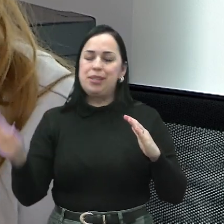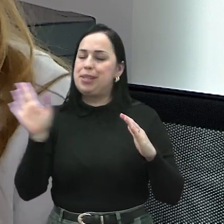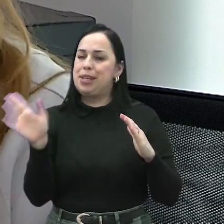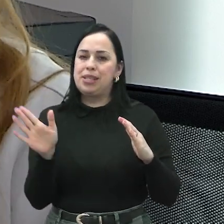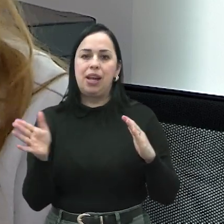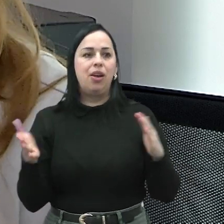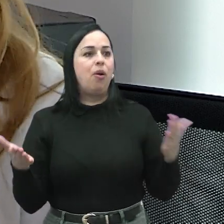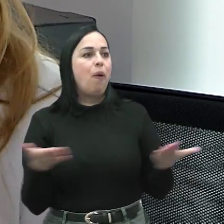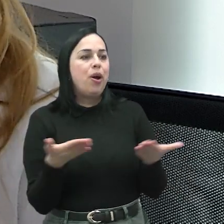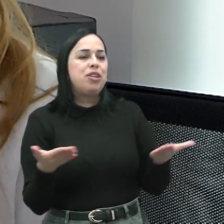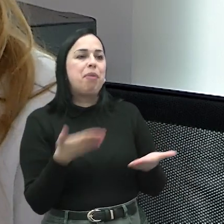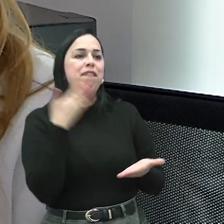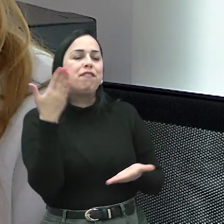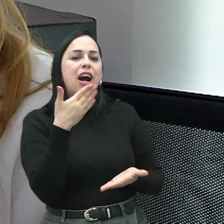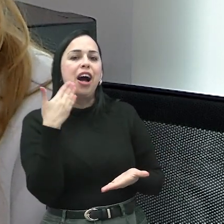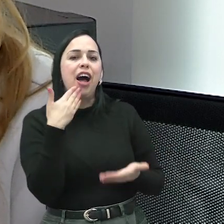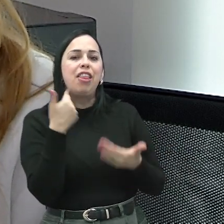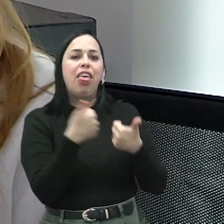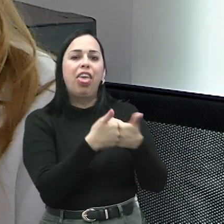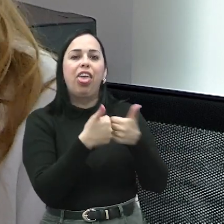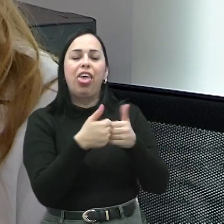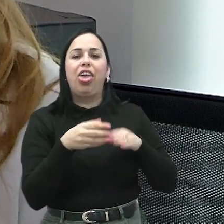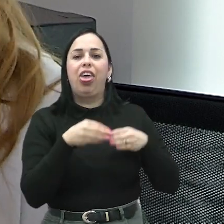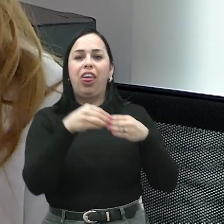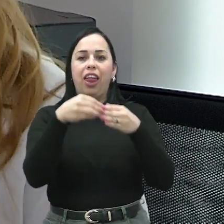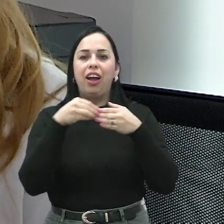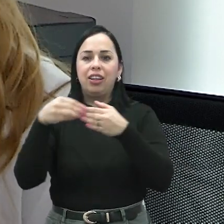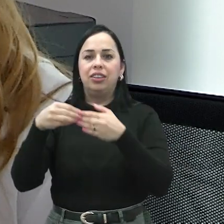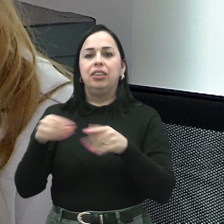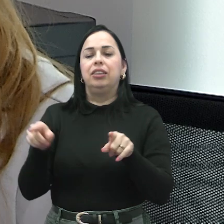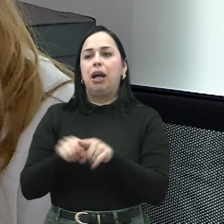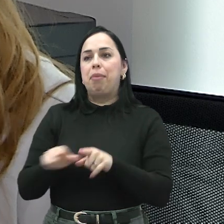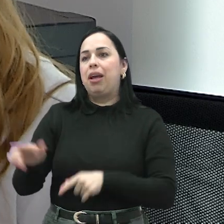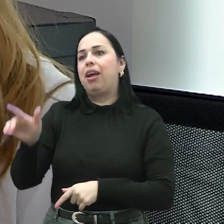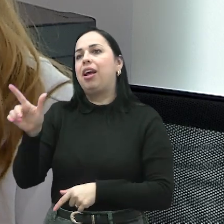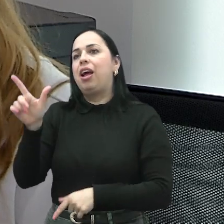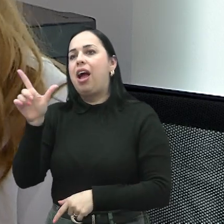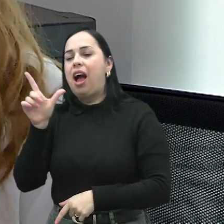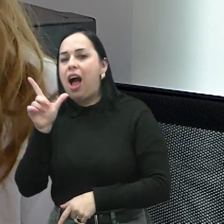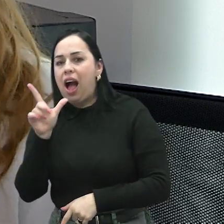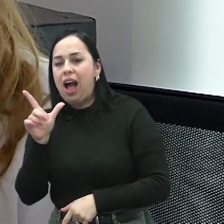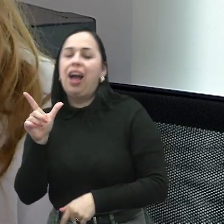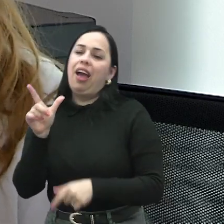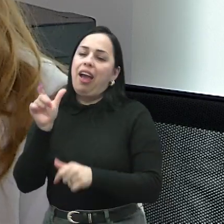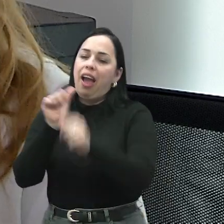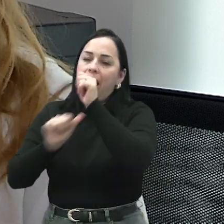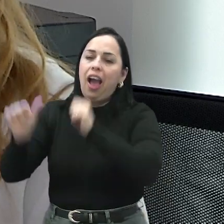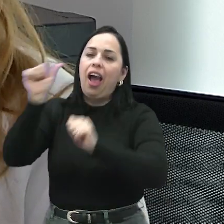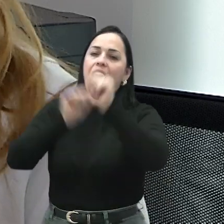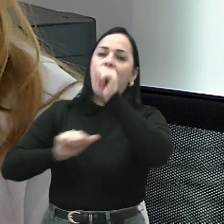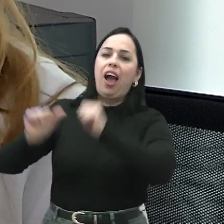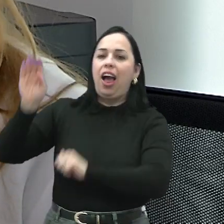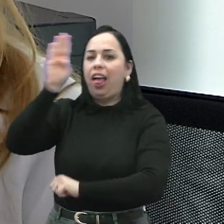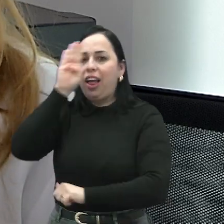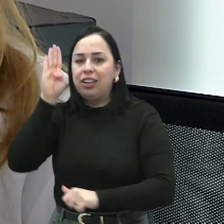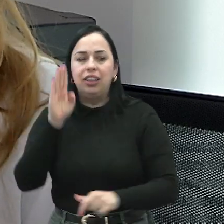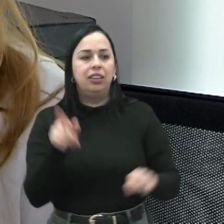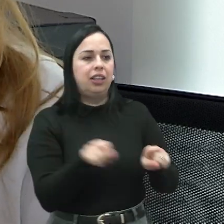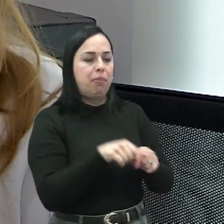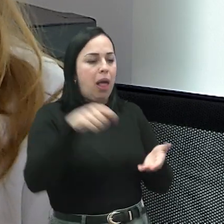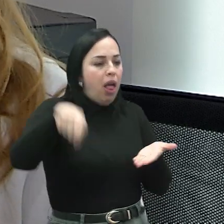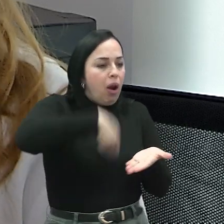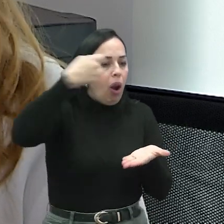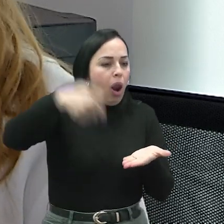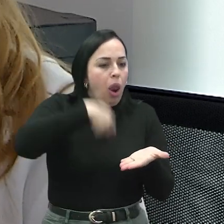facilidade de transporte também hoje em dia, aumento de doenças mentais, alcoolismo, aumento do peso,